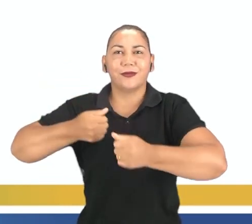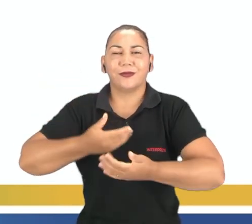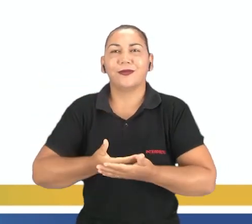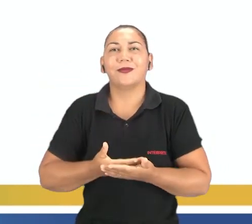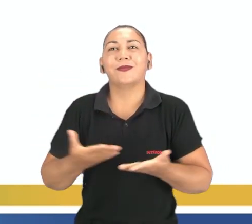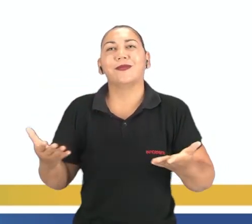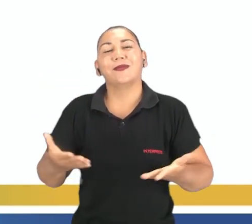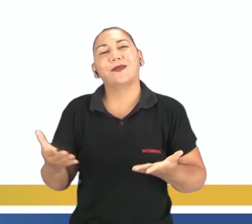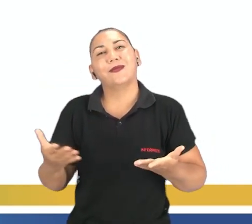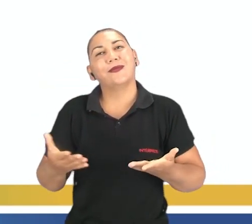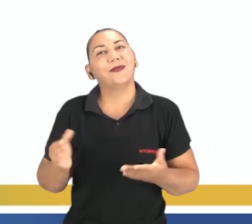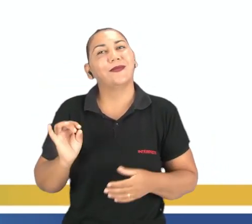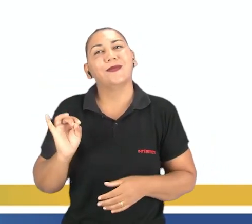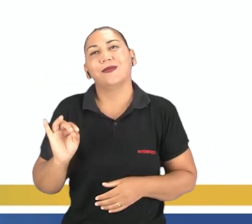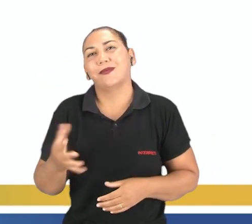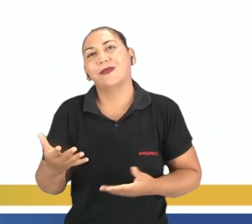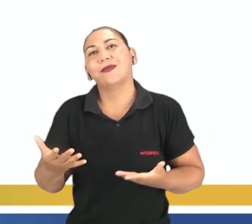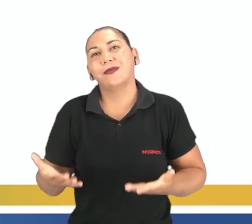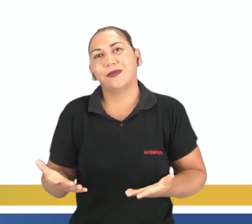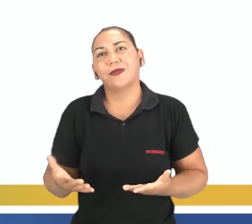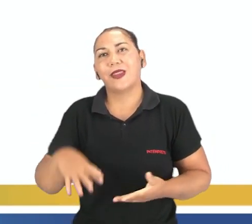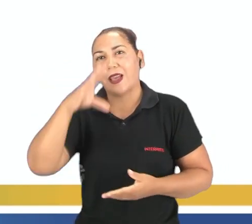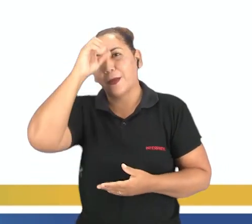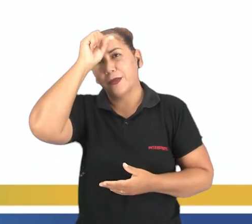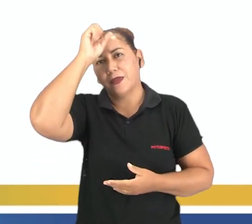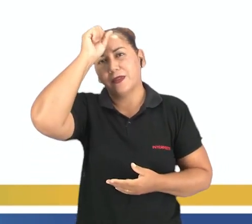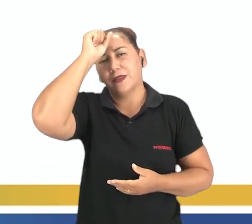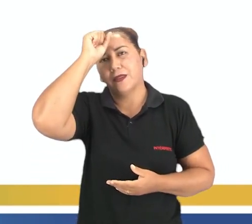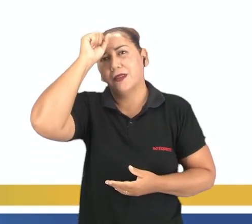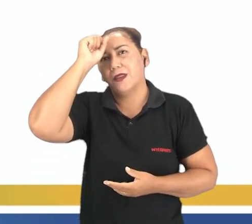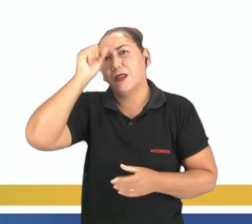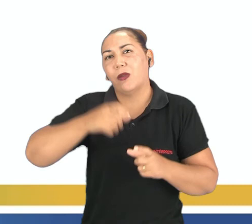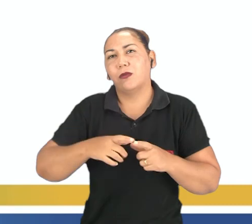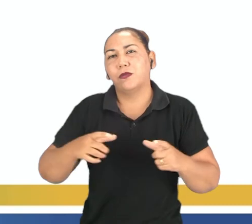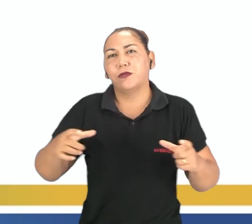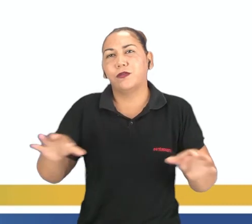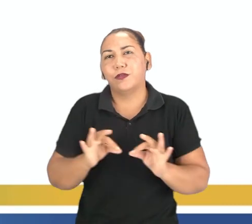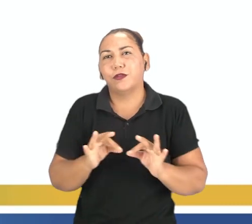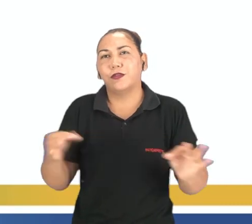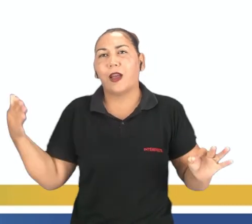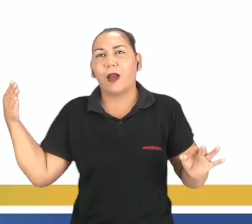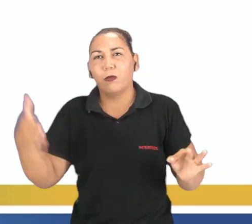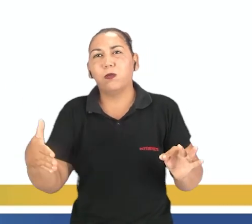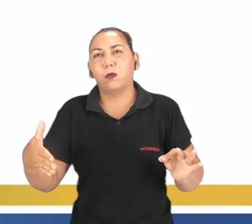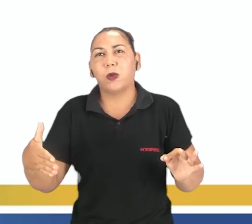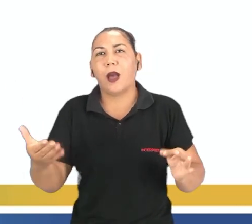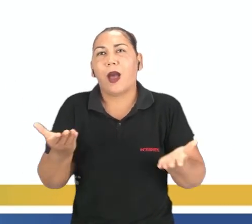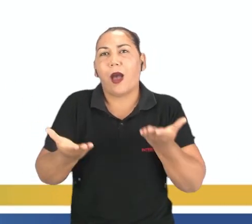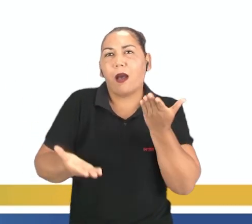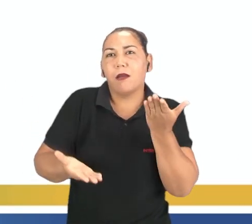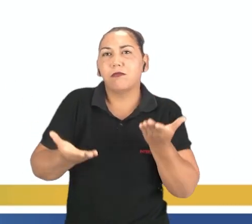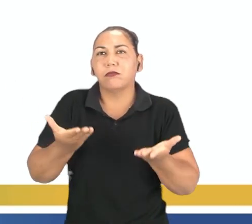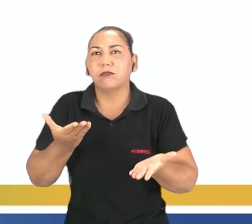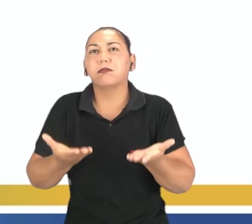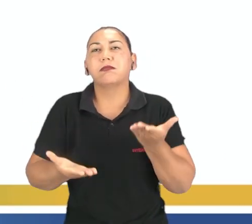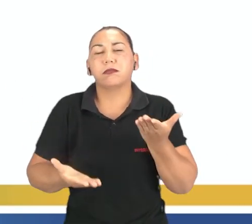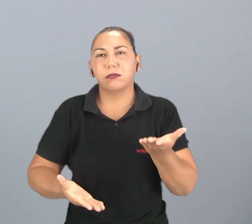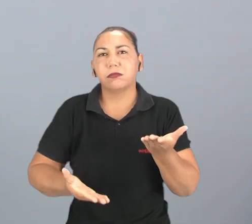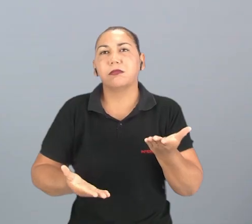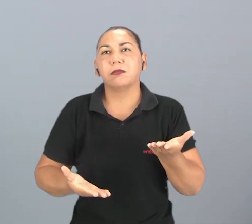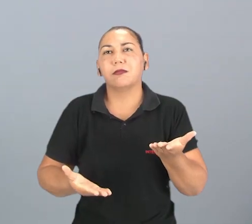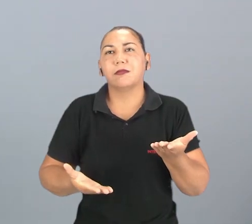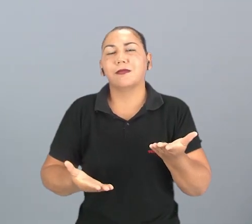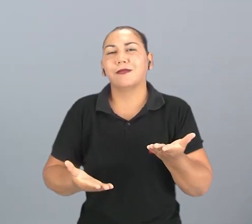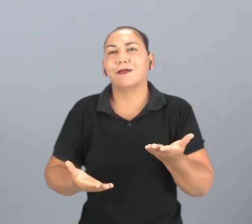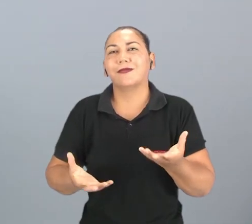por hoje é só, aí na nossa aula de hoje a gente aprendeu sobre as grandezas diretamente e inversamente proporcionais. Então,